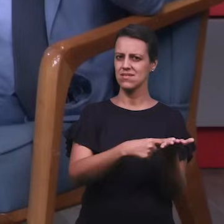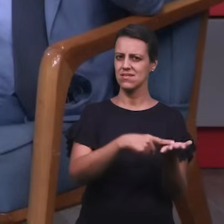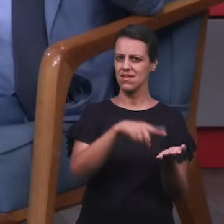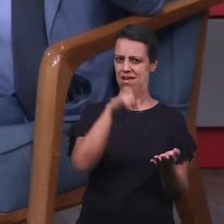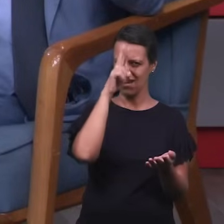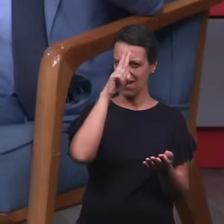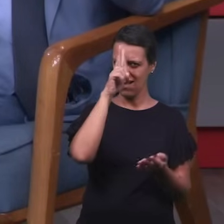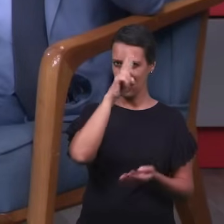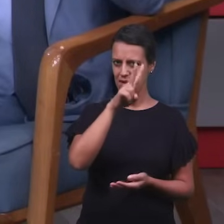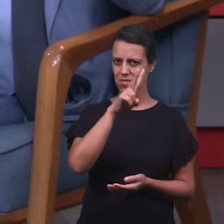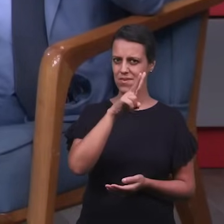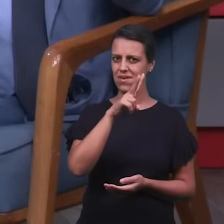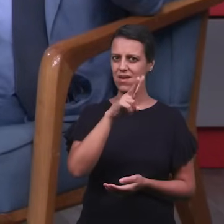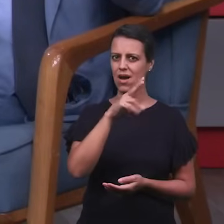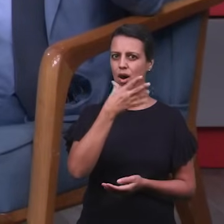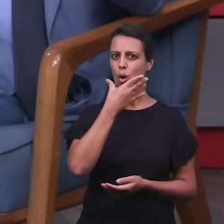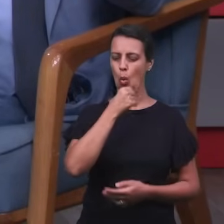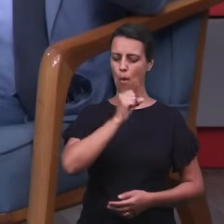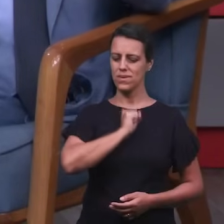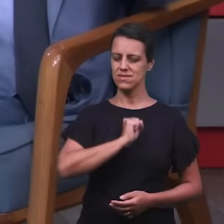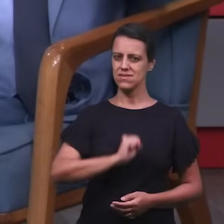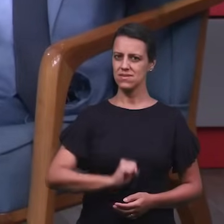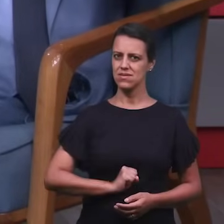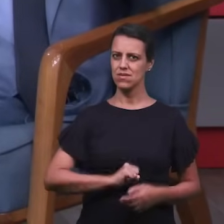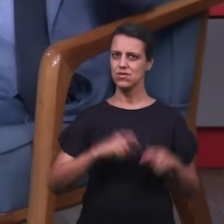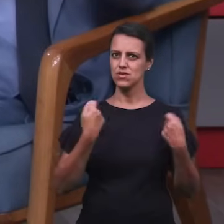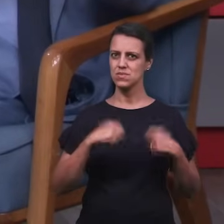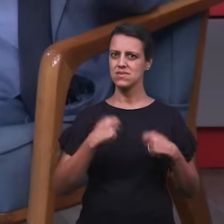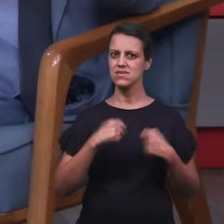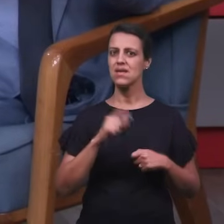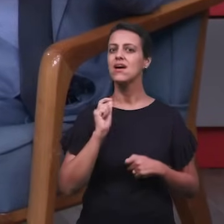Consagrarás o sacerdote, na consagração do sacerdote,